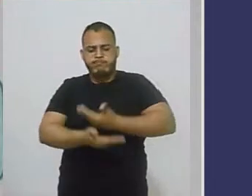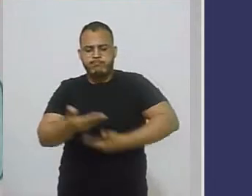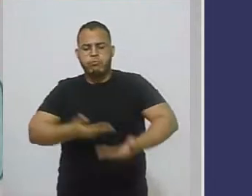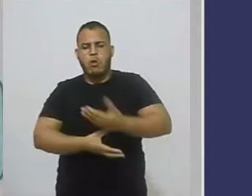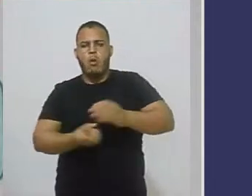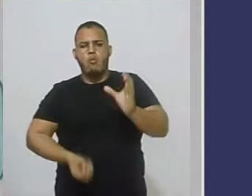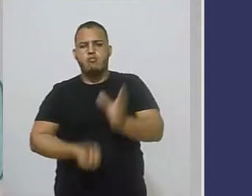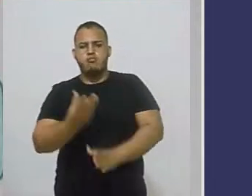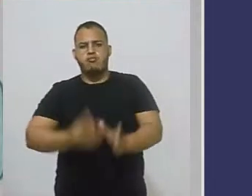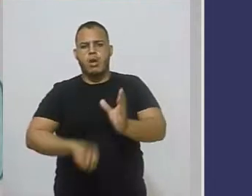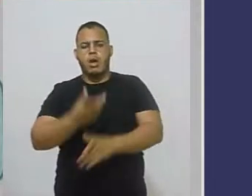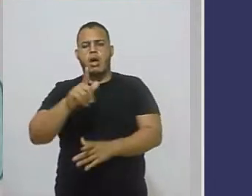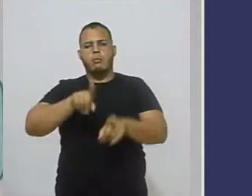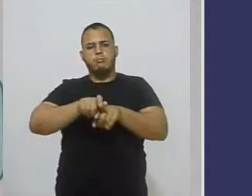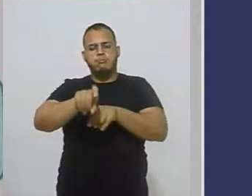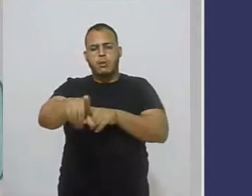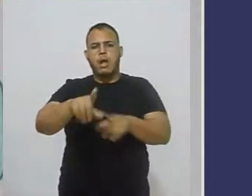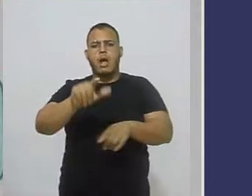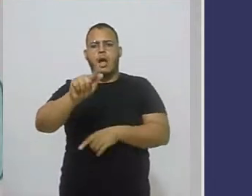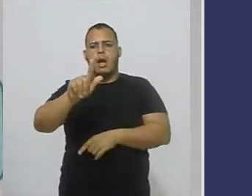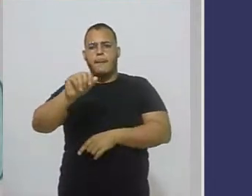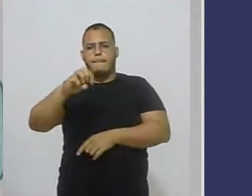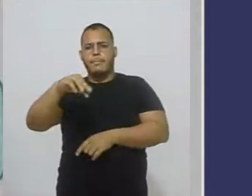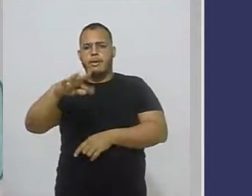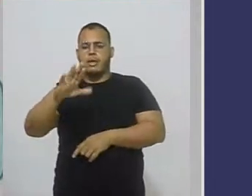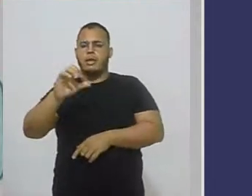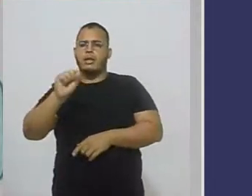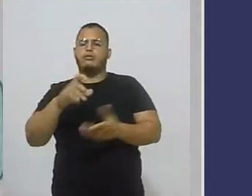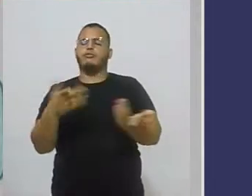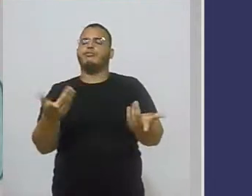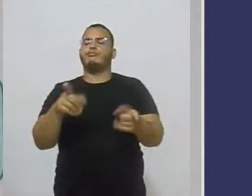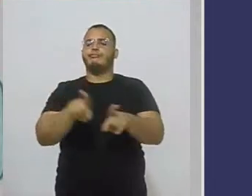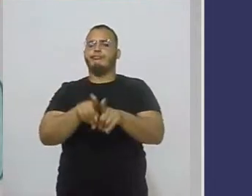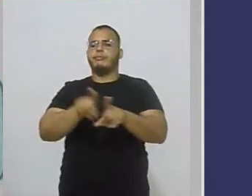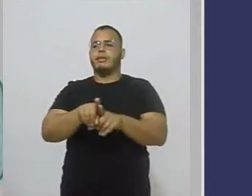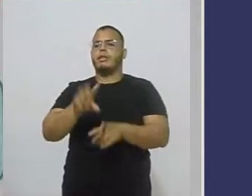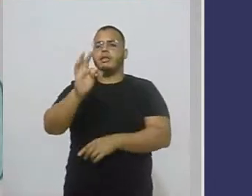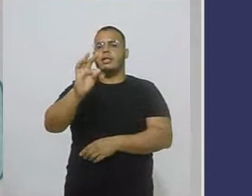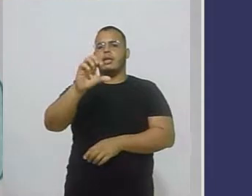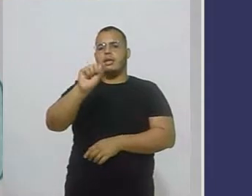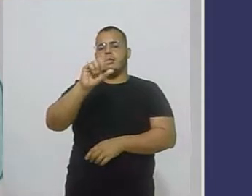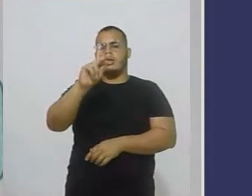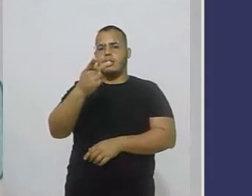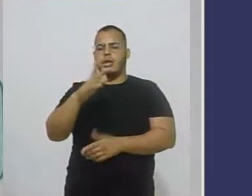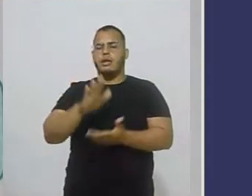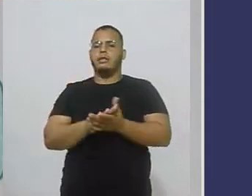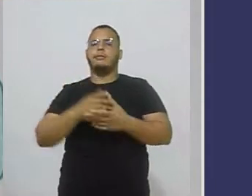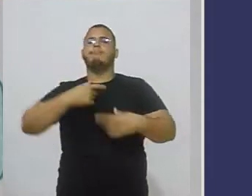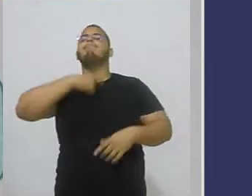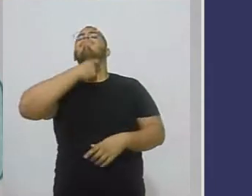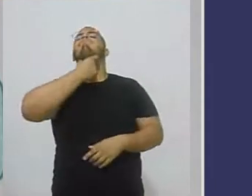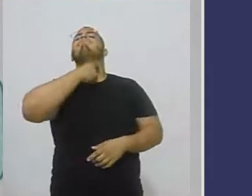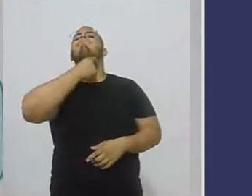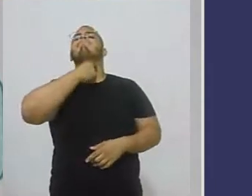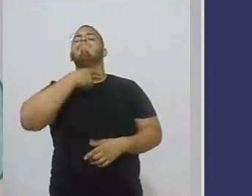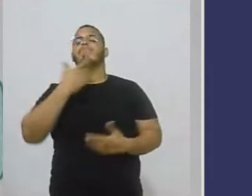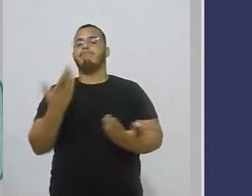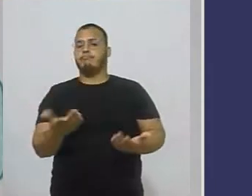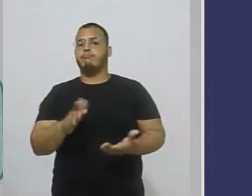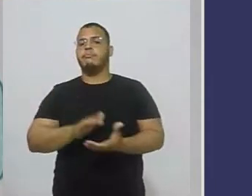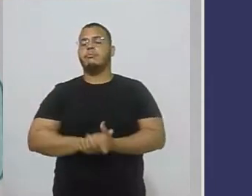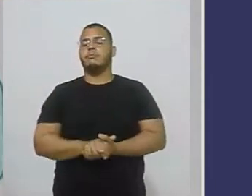dos gametas, né, sexuais lá nos ovários. TSH vai agir diretamente na tireoide, que também é uma glândula do sistema